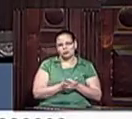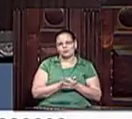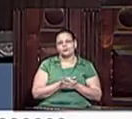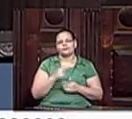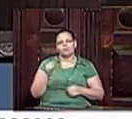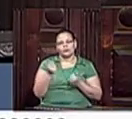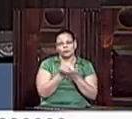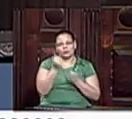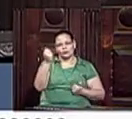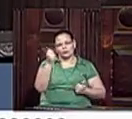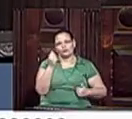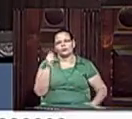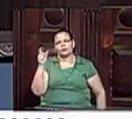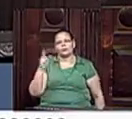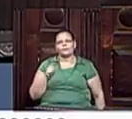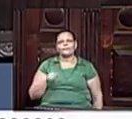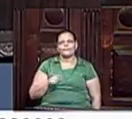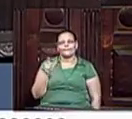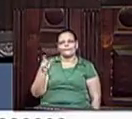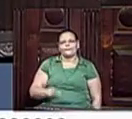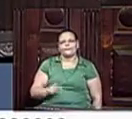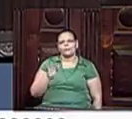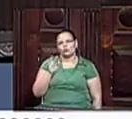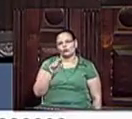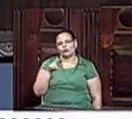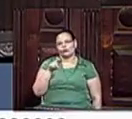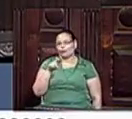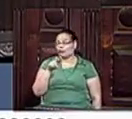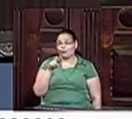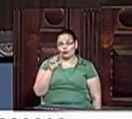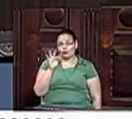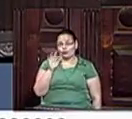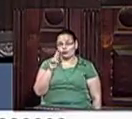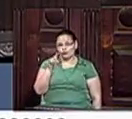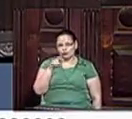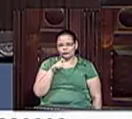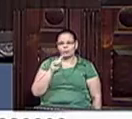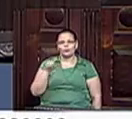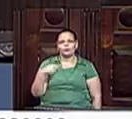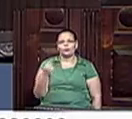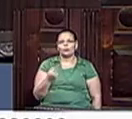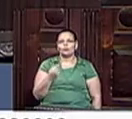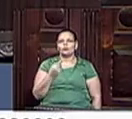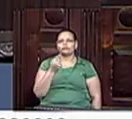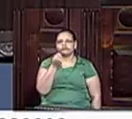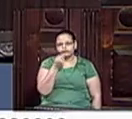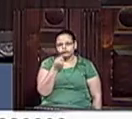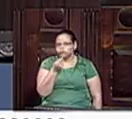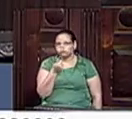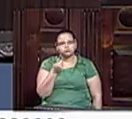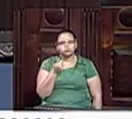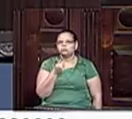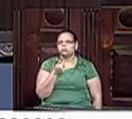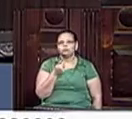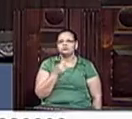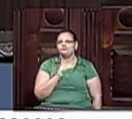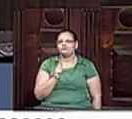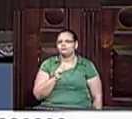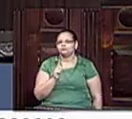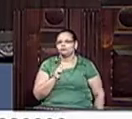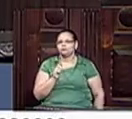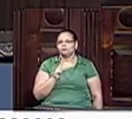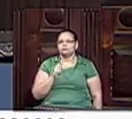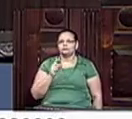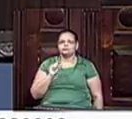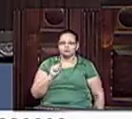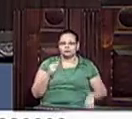E quando chegou aos 45 do segundo tempo, para não se renderem